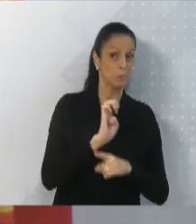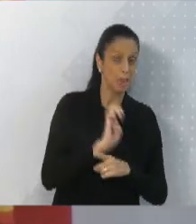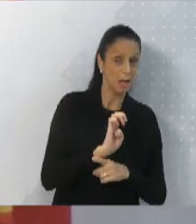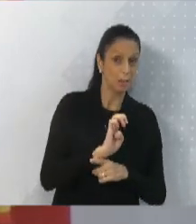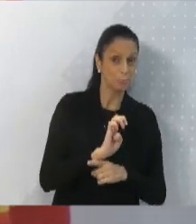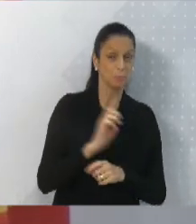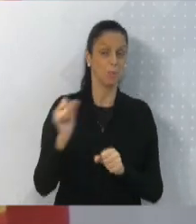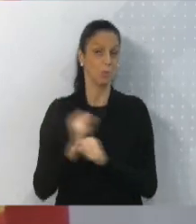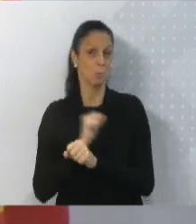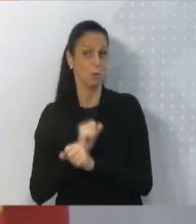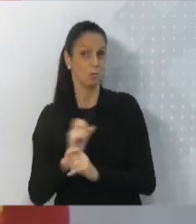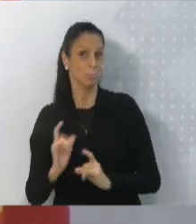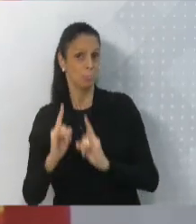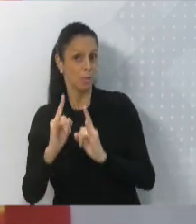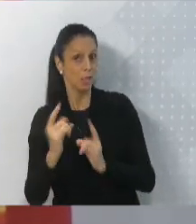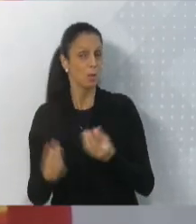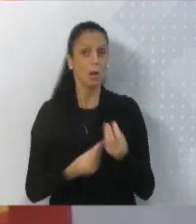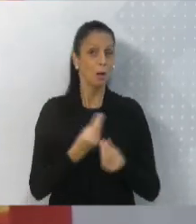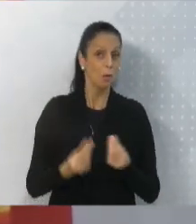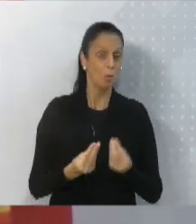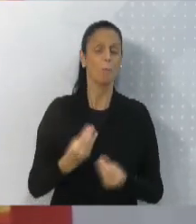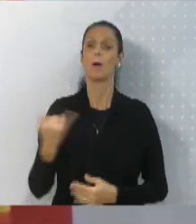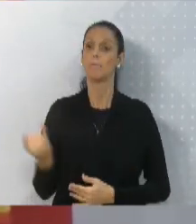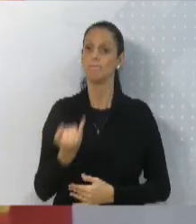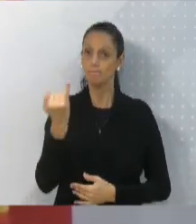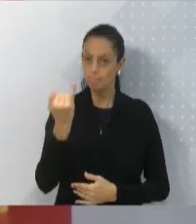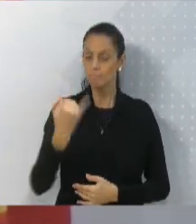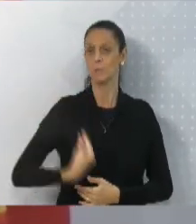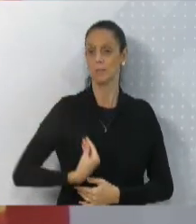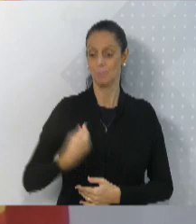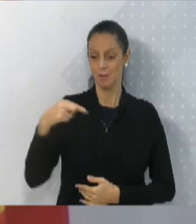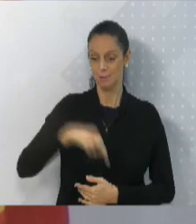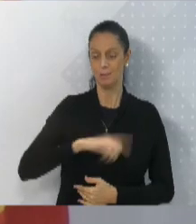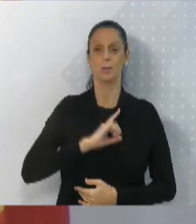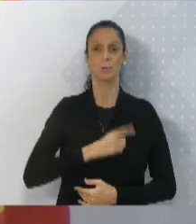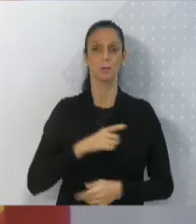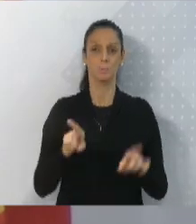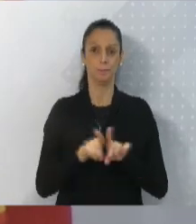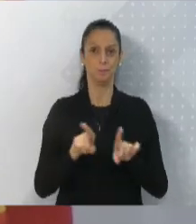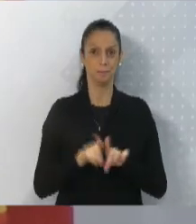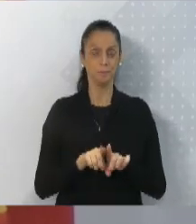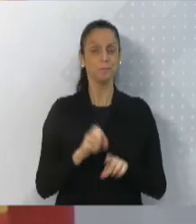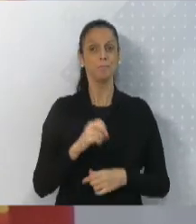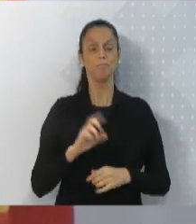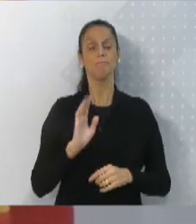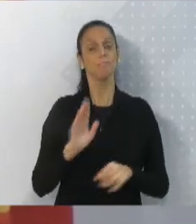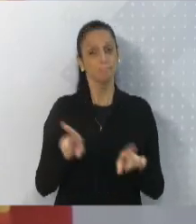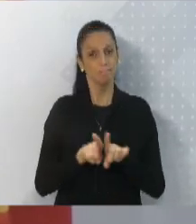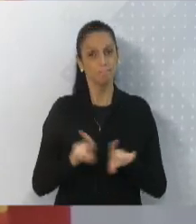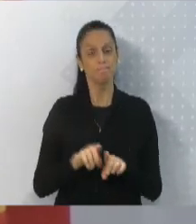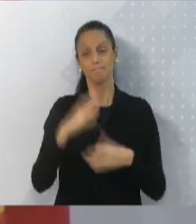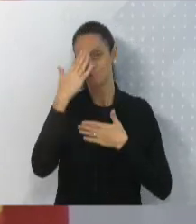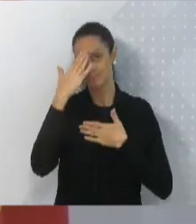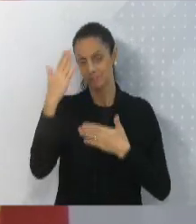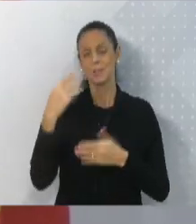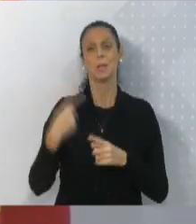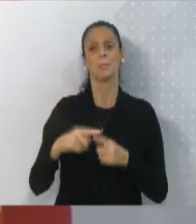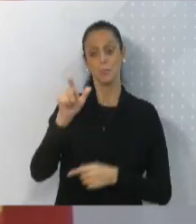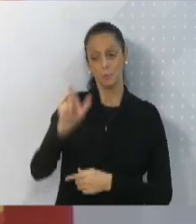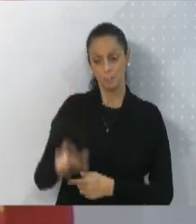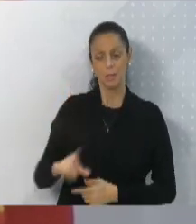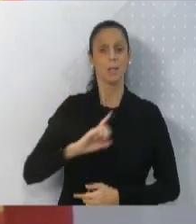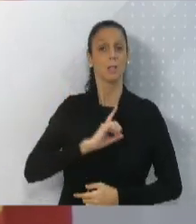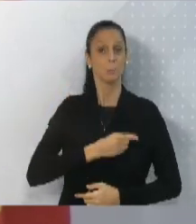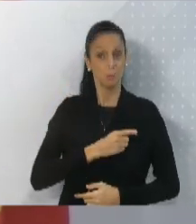como é que vai ficar essa história é importante a presença dele já que ele já se colocou já agradeço de antemão aqui a princesa dele ter recebido